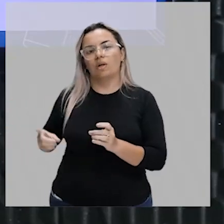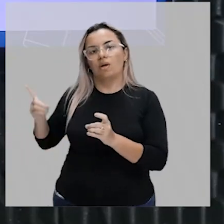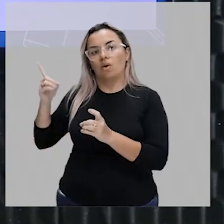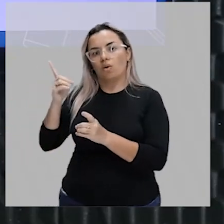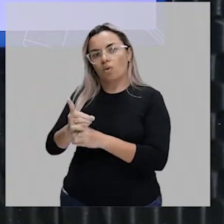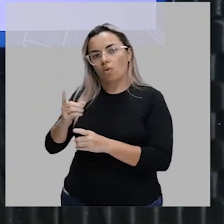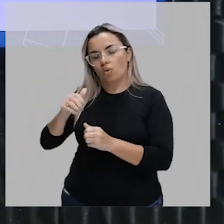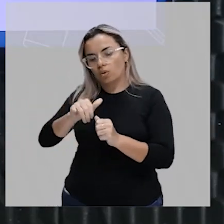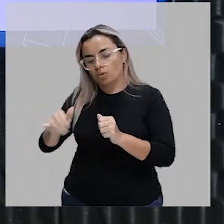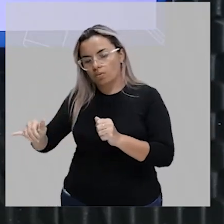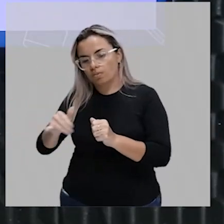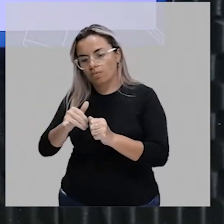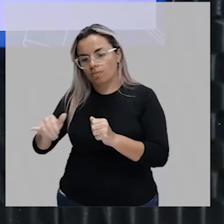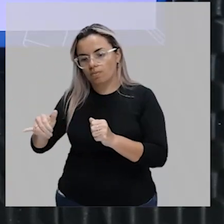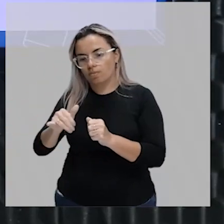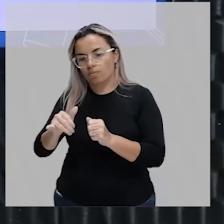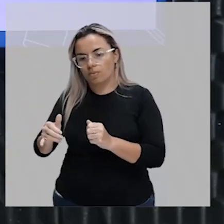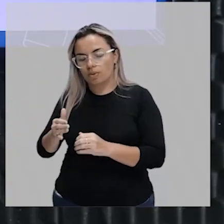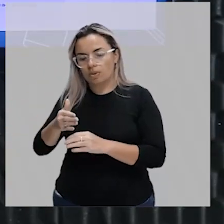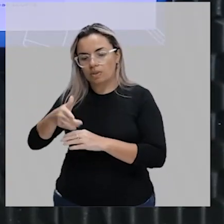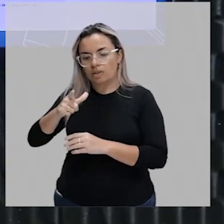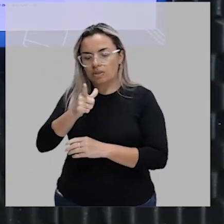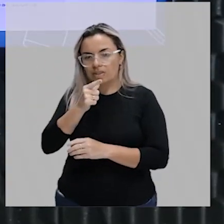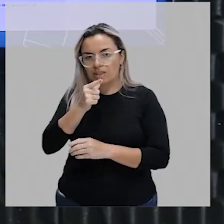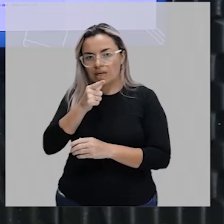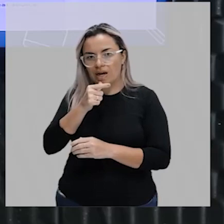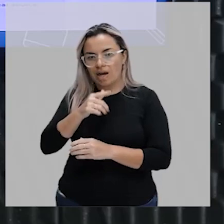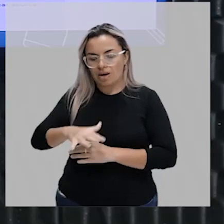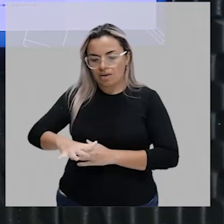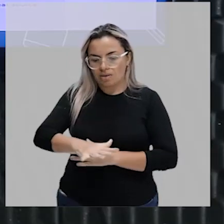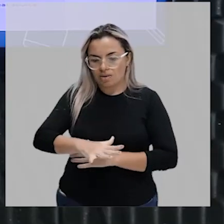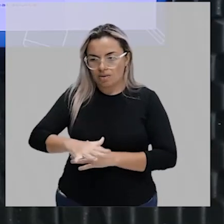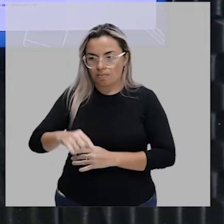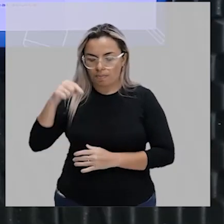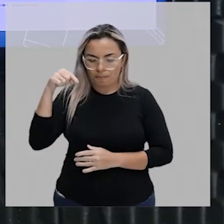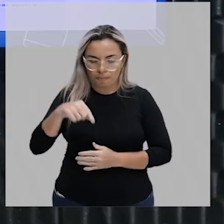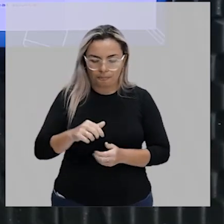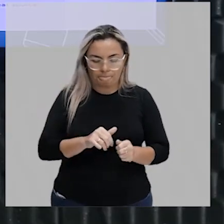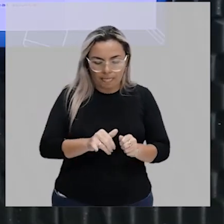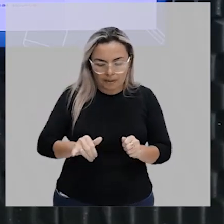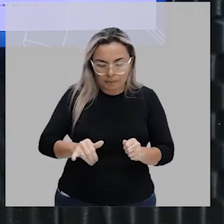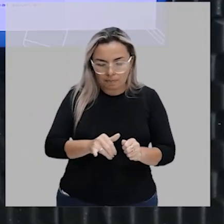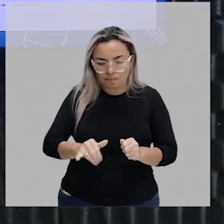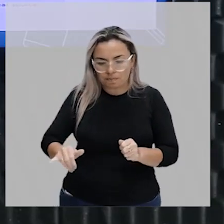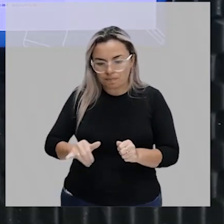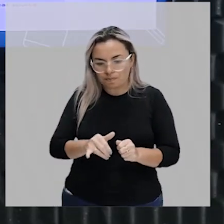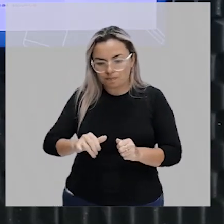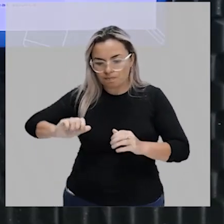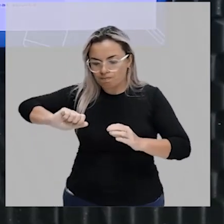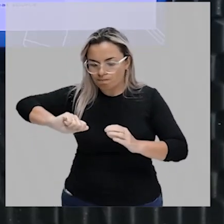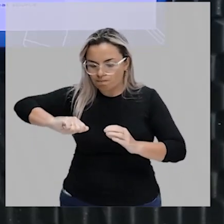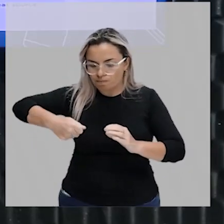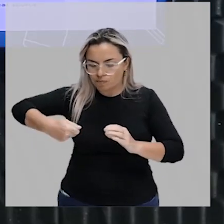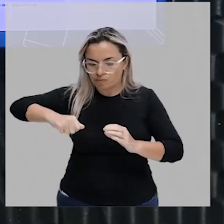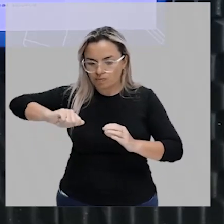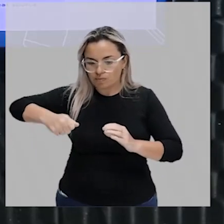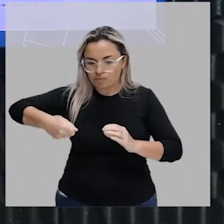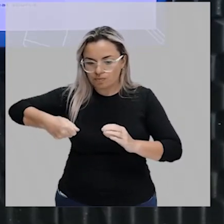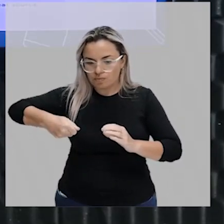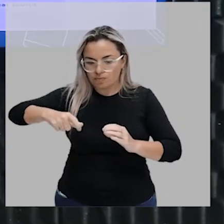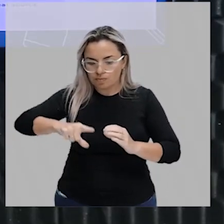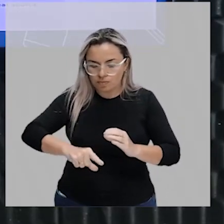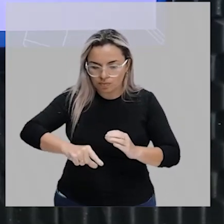aminoácidos presentes naquela água. Aonde? Ele encontrou aminoácido aqui, ó. Quando ele ligou essa torneirinha, que ele tirou o